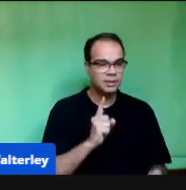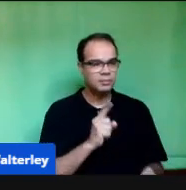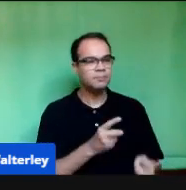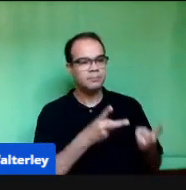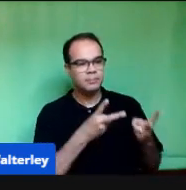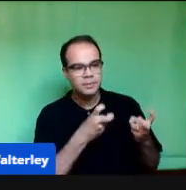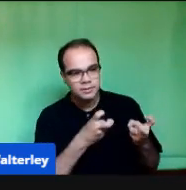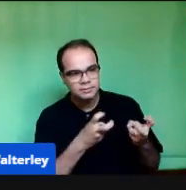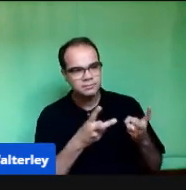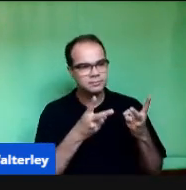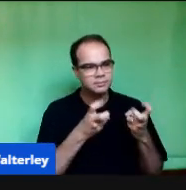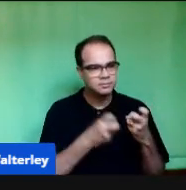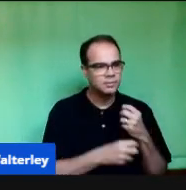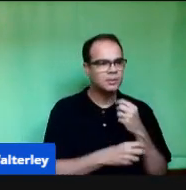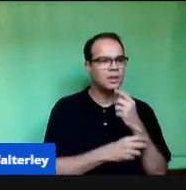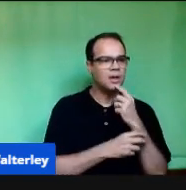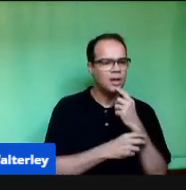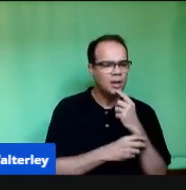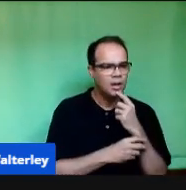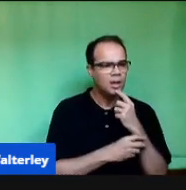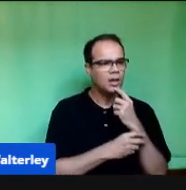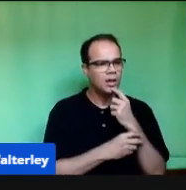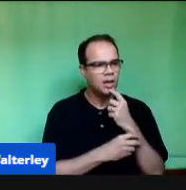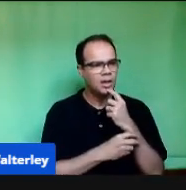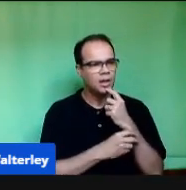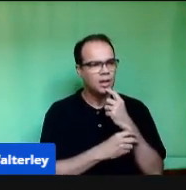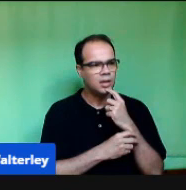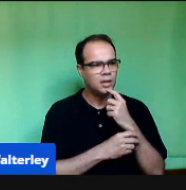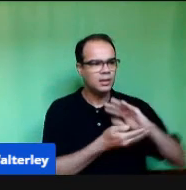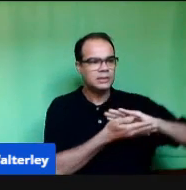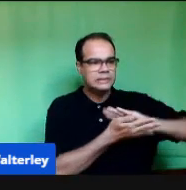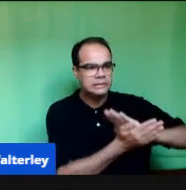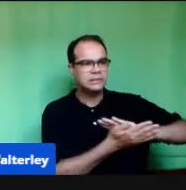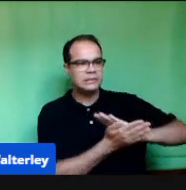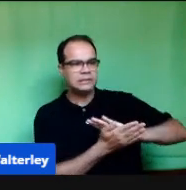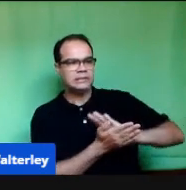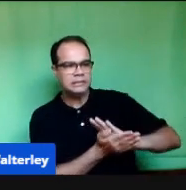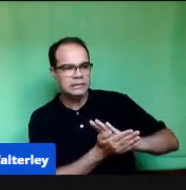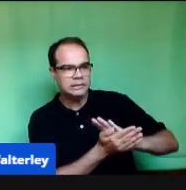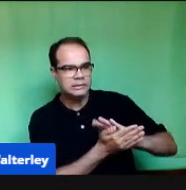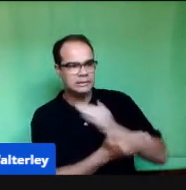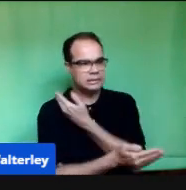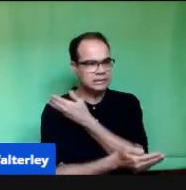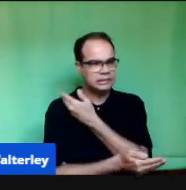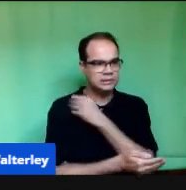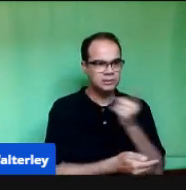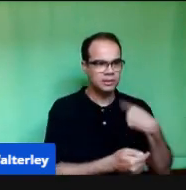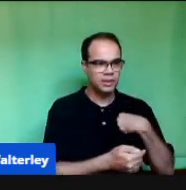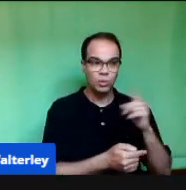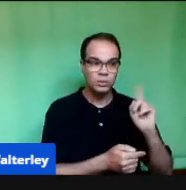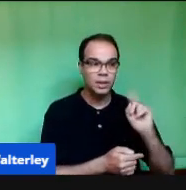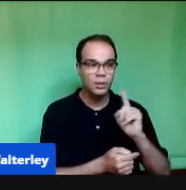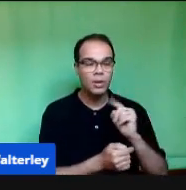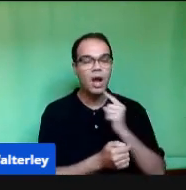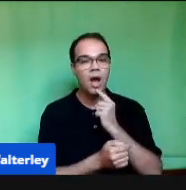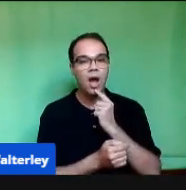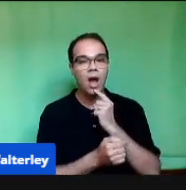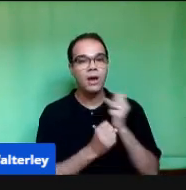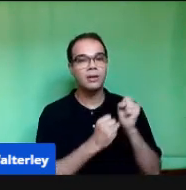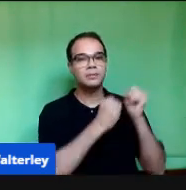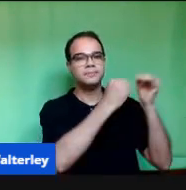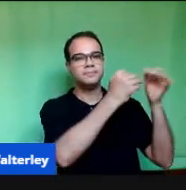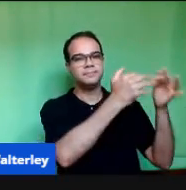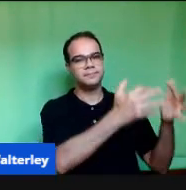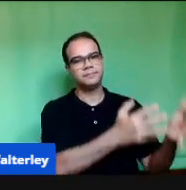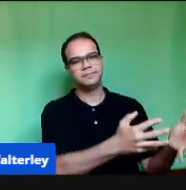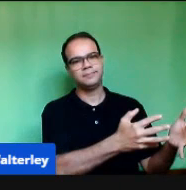ele sofra preconceito ou violência, para que ele possa falar de si mesmo. Veja, as pessoas heterossexuais, elas